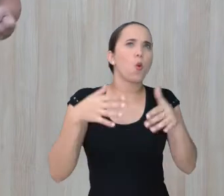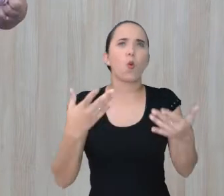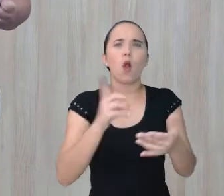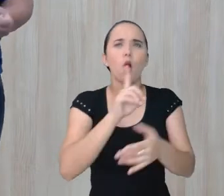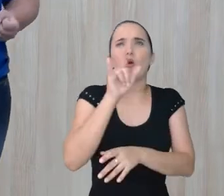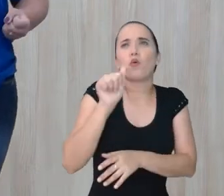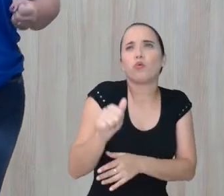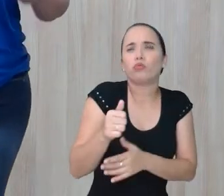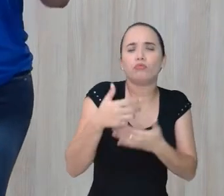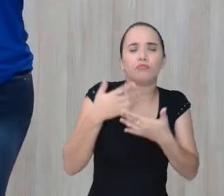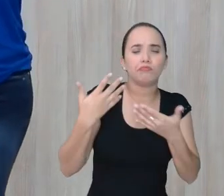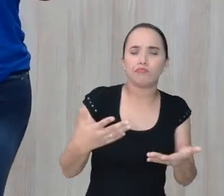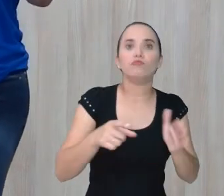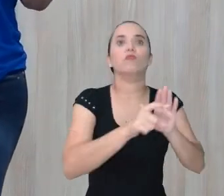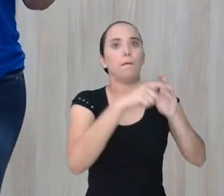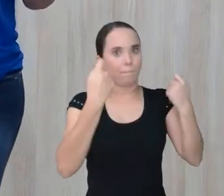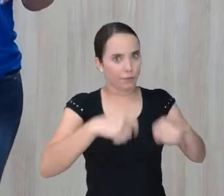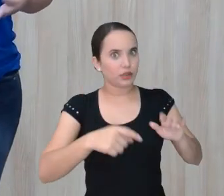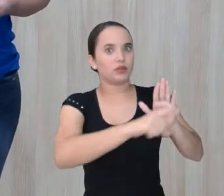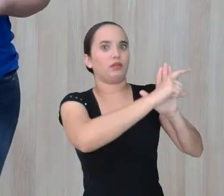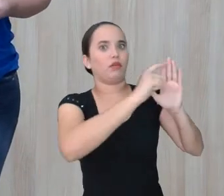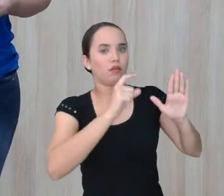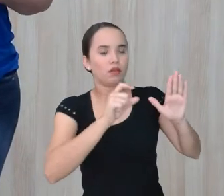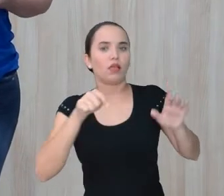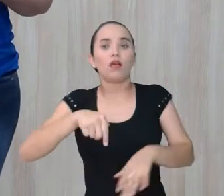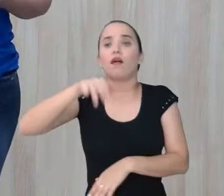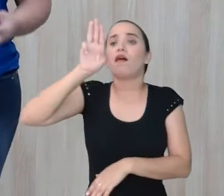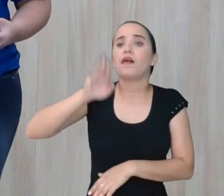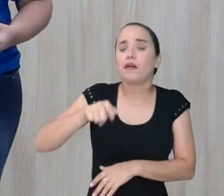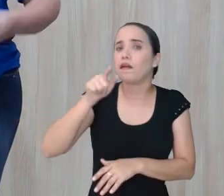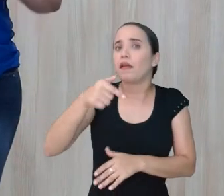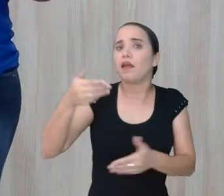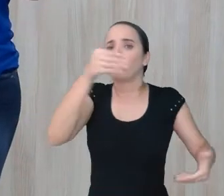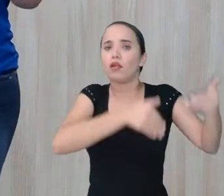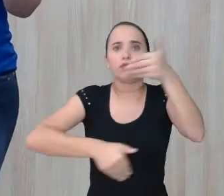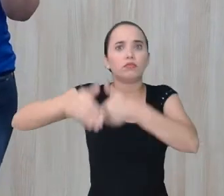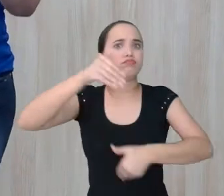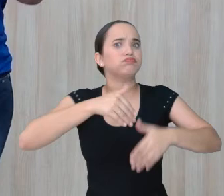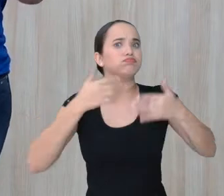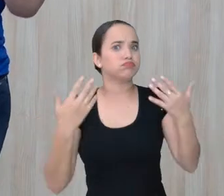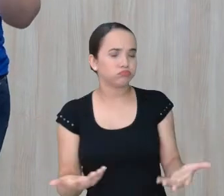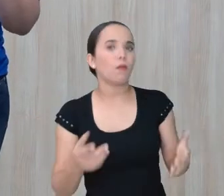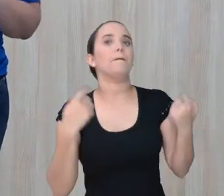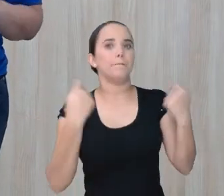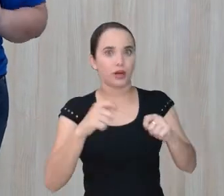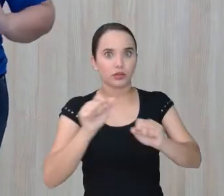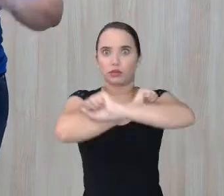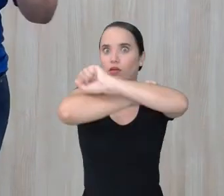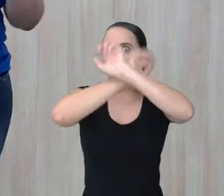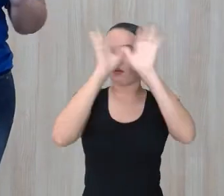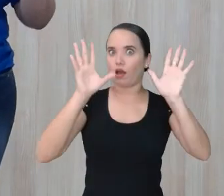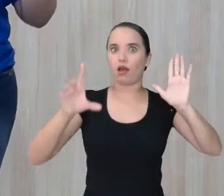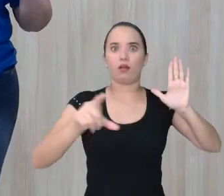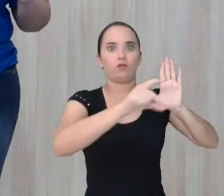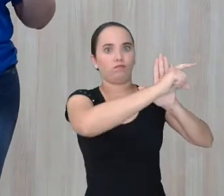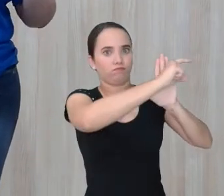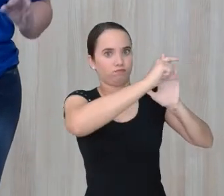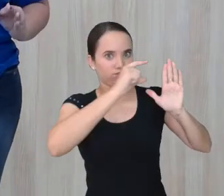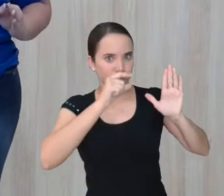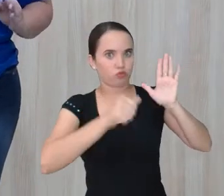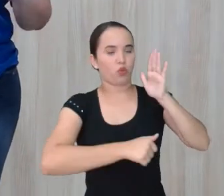no primeiro parágrafo. Quem realizou o fato? Precisa estar claro logo no